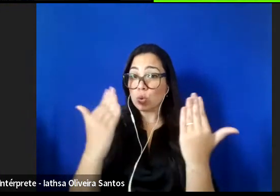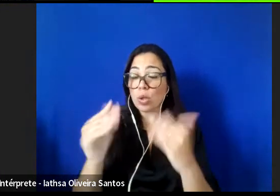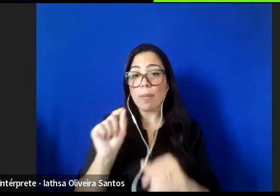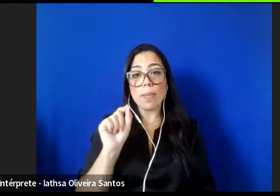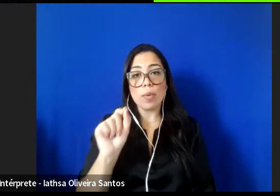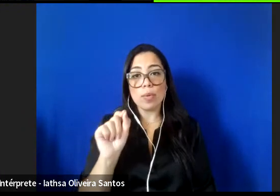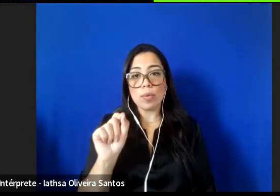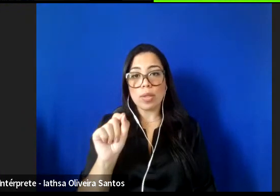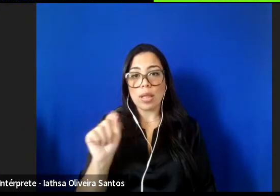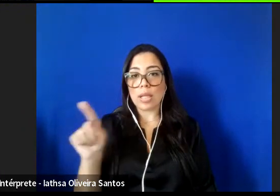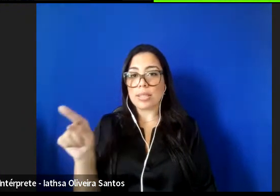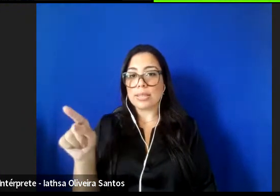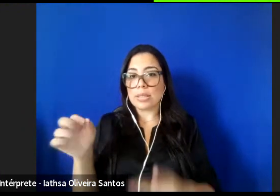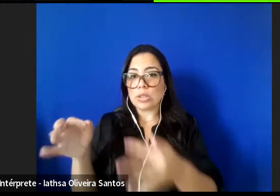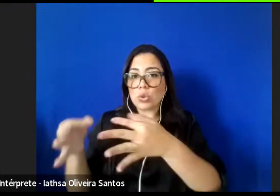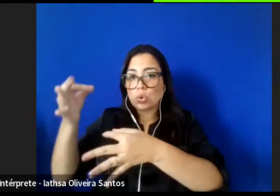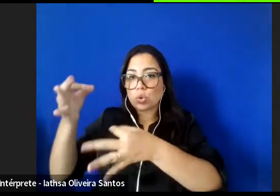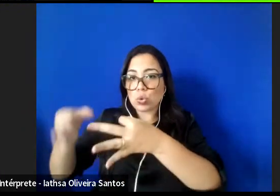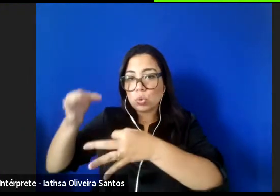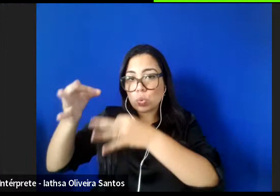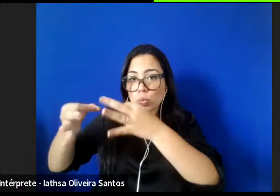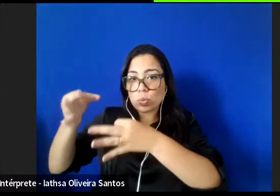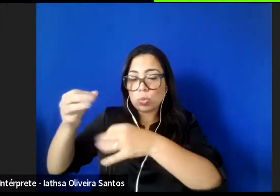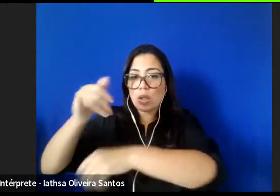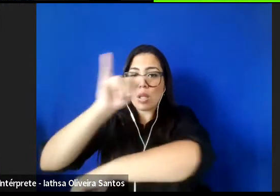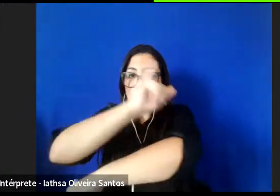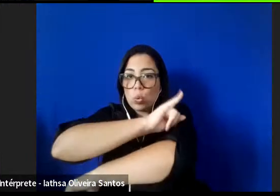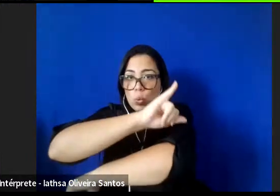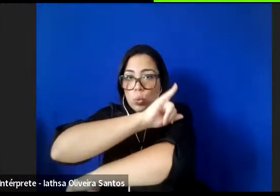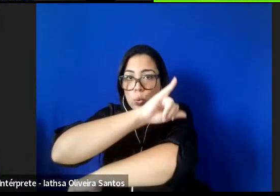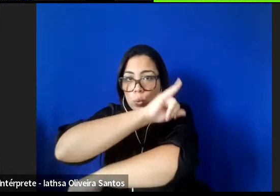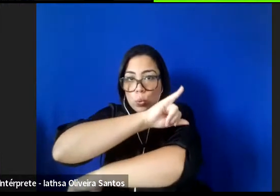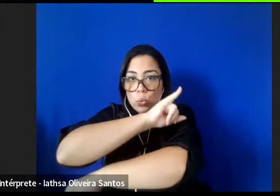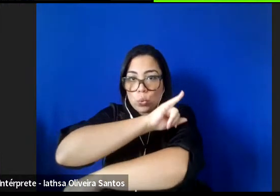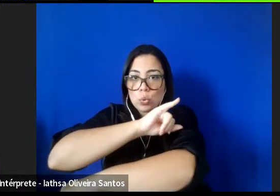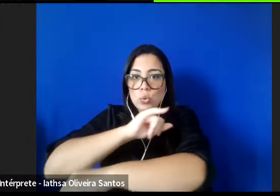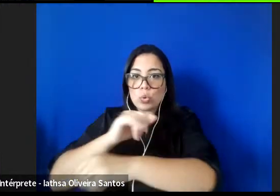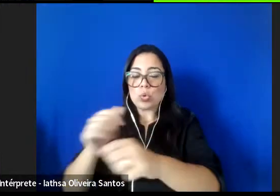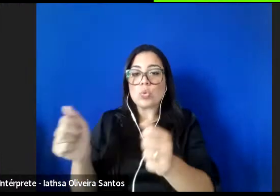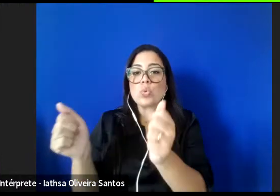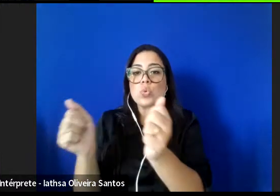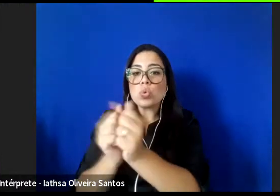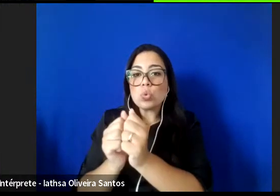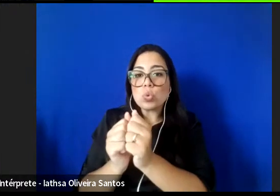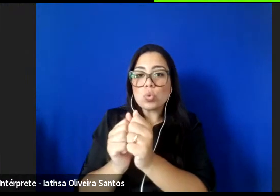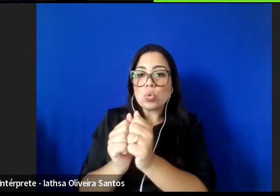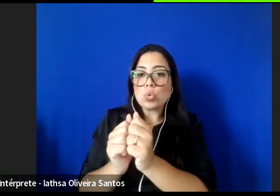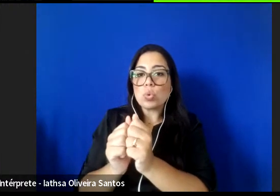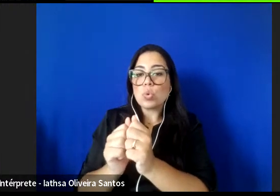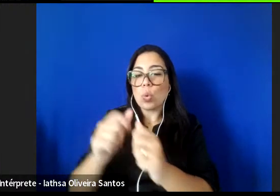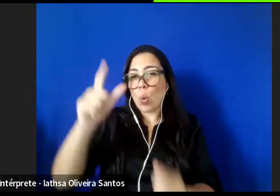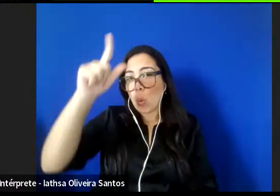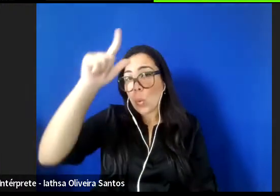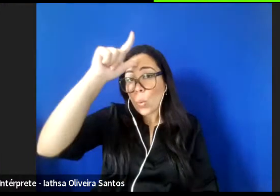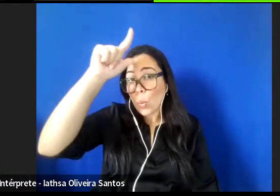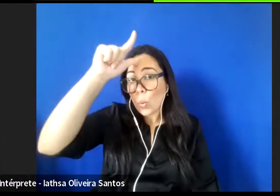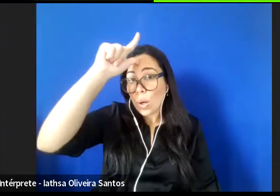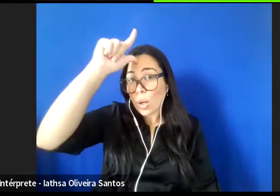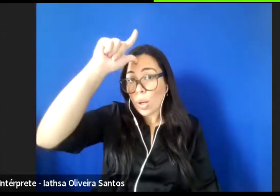da jurisprudência do Tribunal de Justiça do Rio de Janeiro com a jurisprudência alemã, dos tribunais